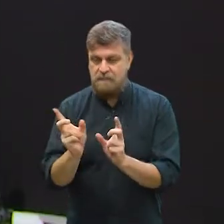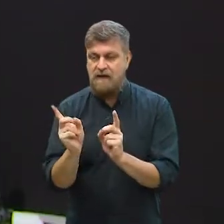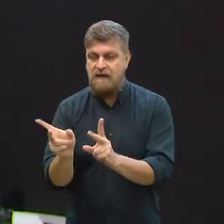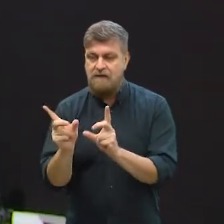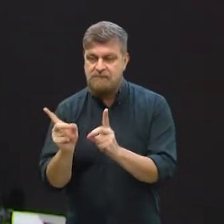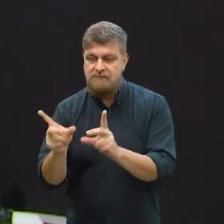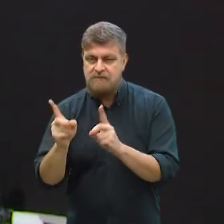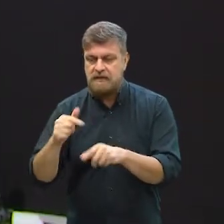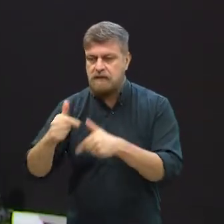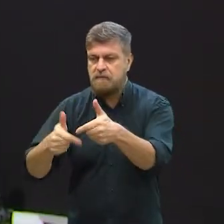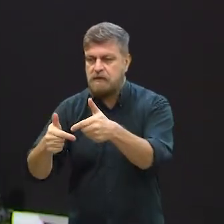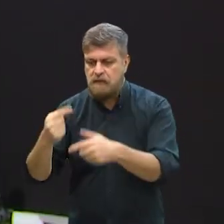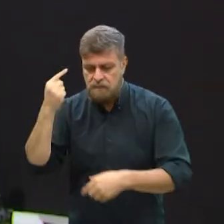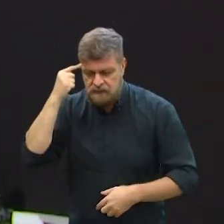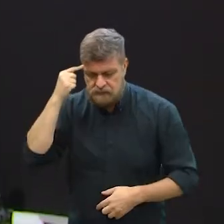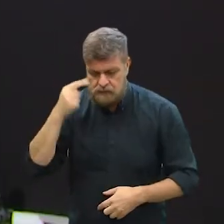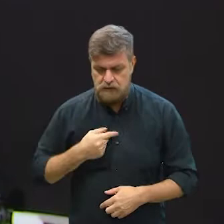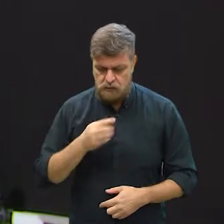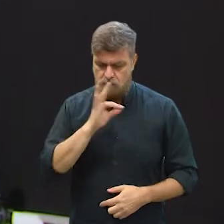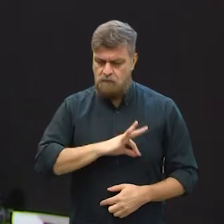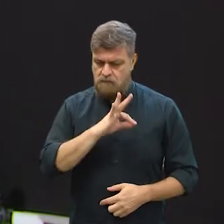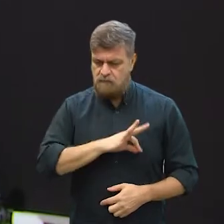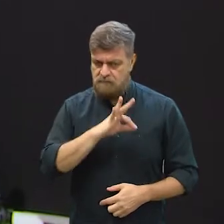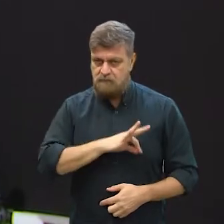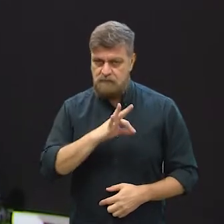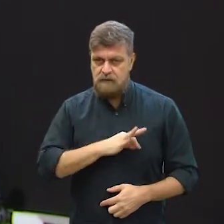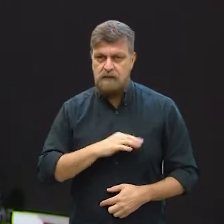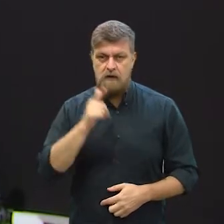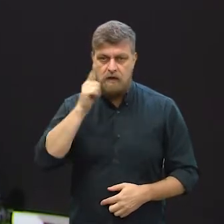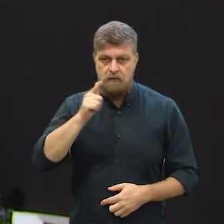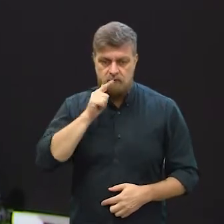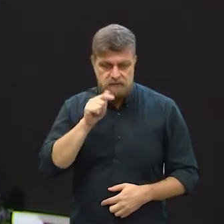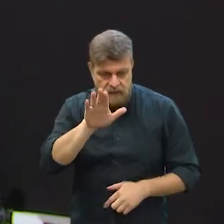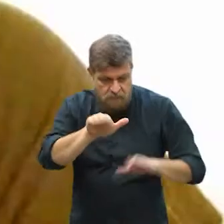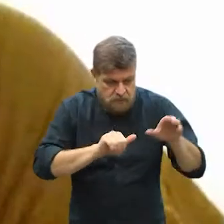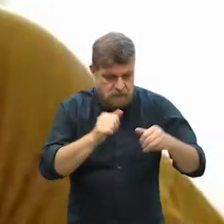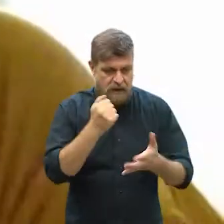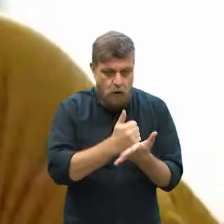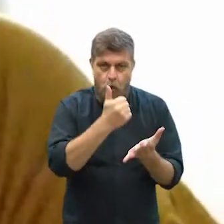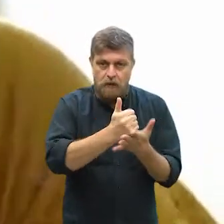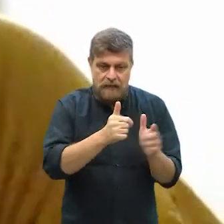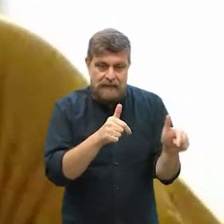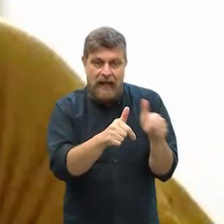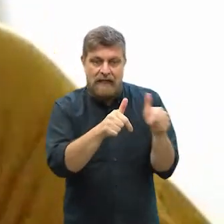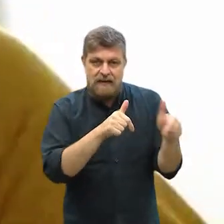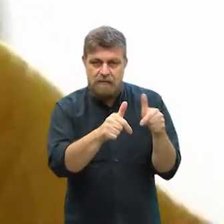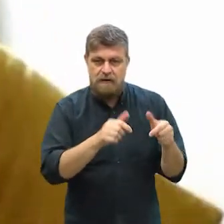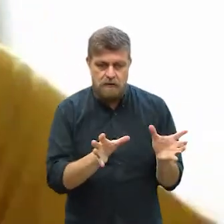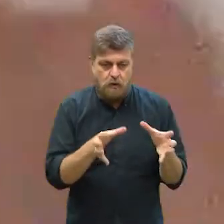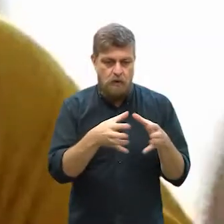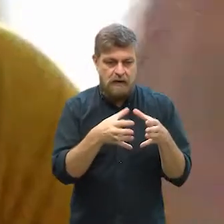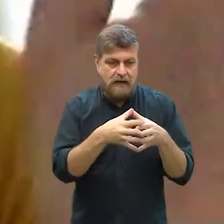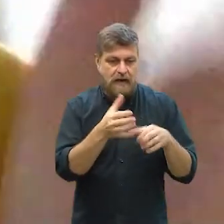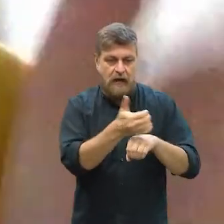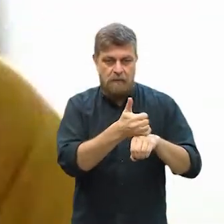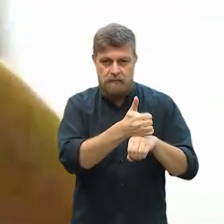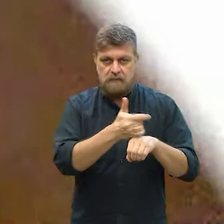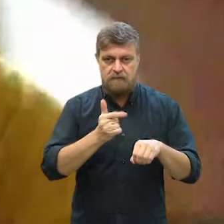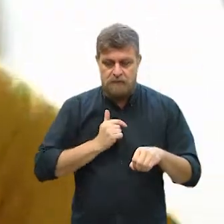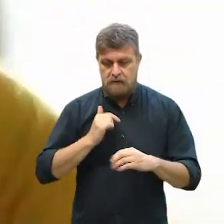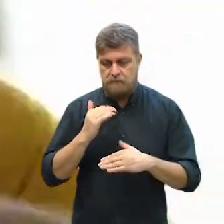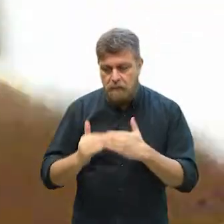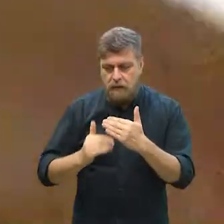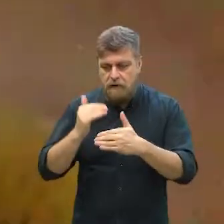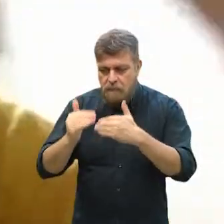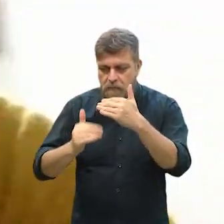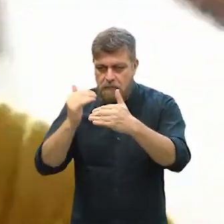que eu pensei, vou vender e vou faturar, no que eu faturar eu vou estruturando o time, e foi o que aconteceu, a gente, né, faturou, foi